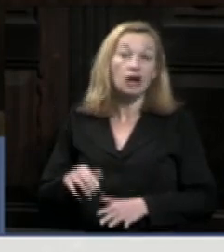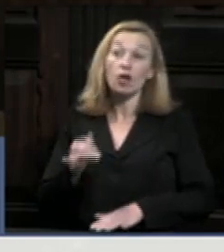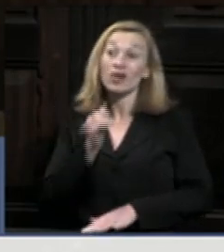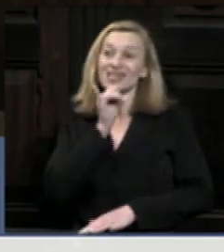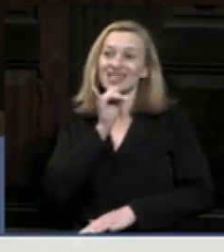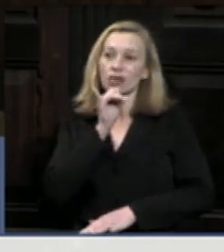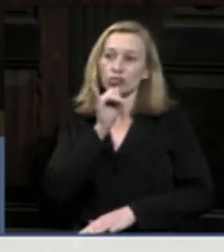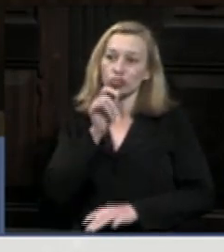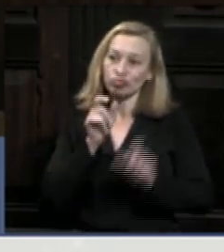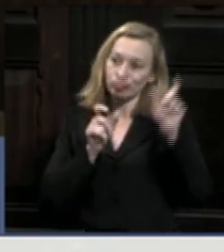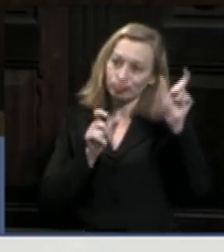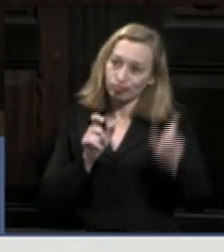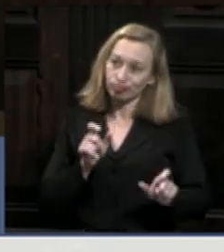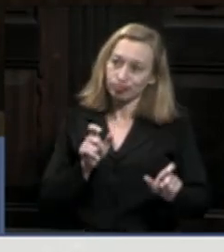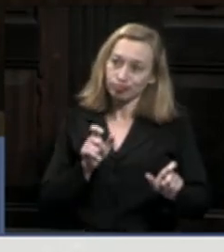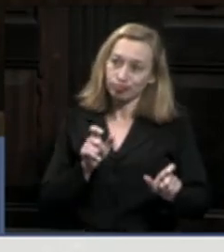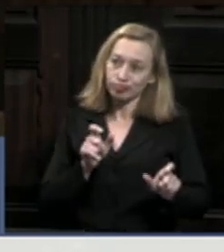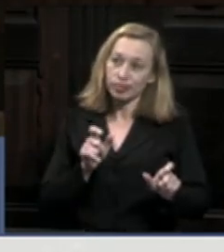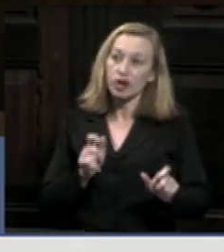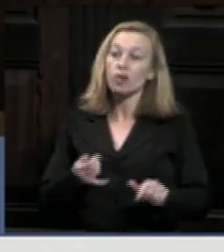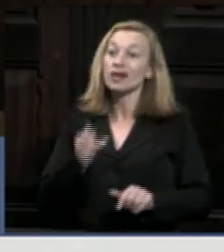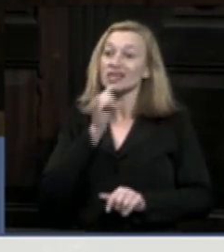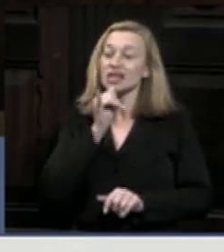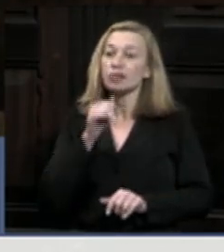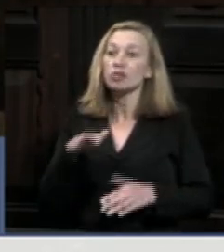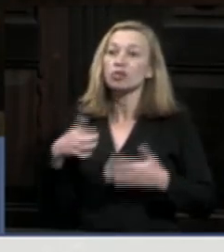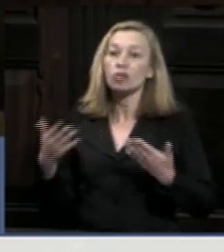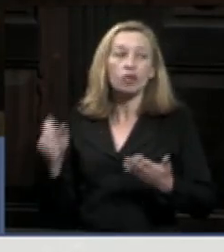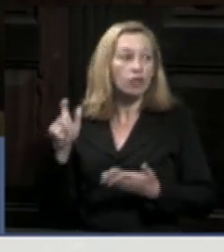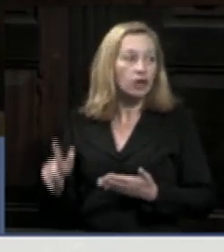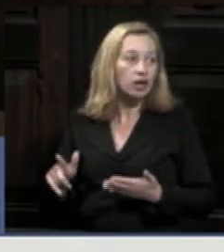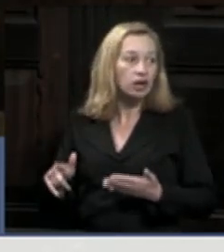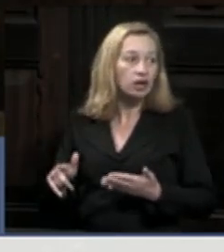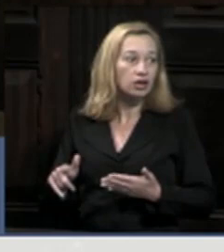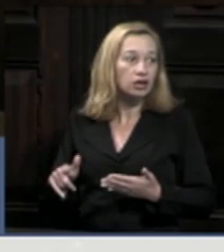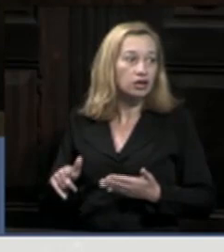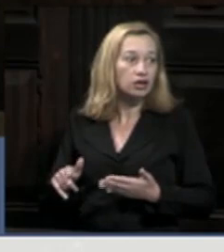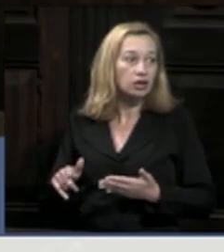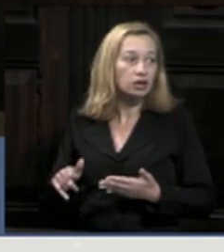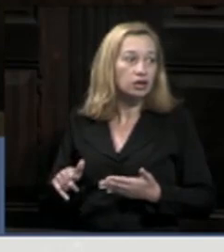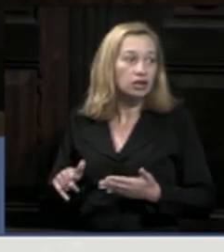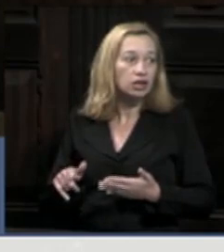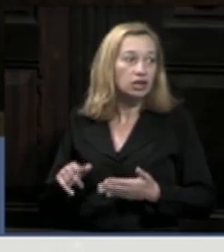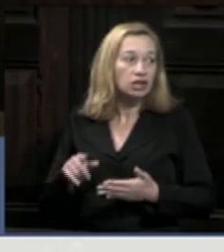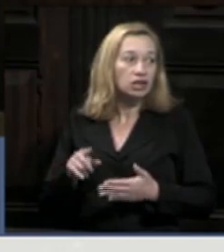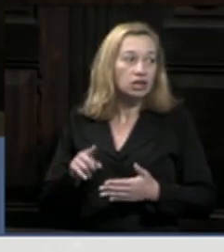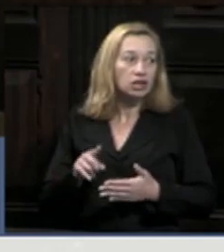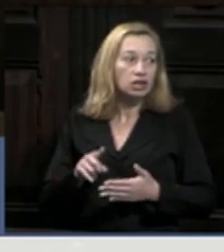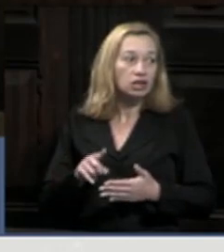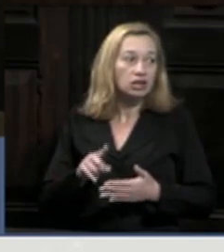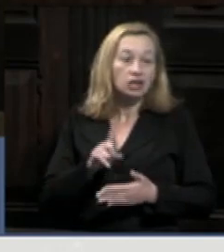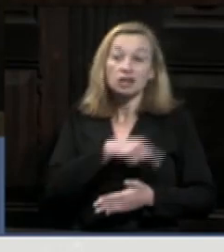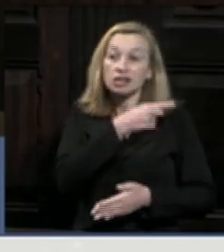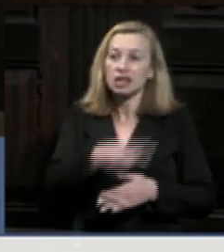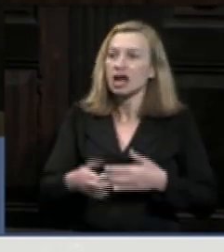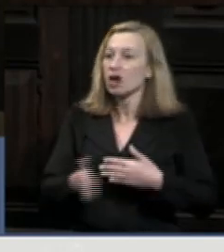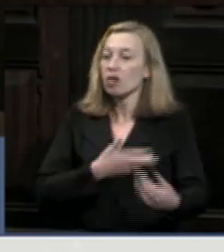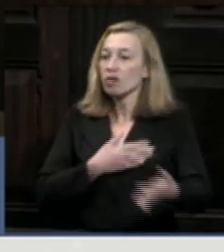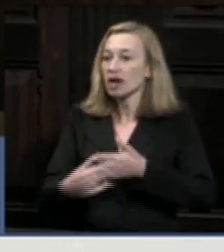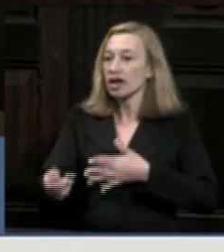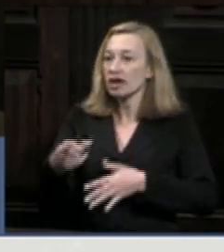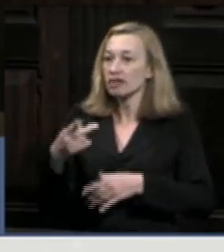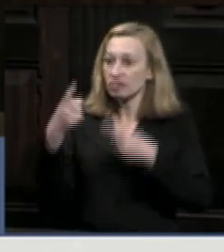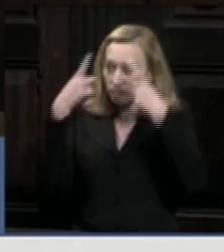do exemplo que é preciso dar é repudiar qualquer ato de valência contra quem quer que